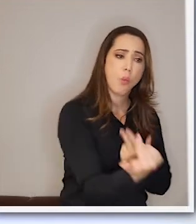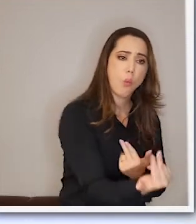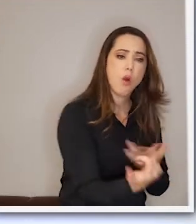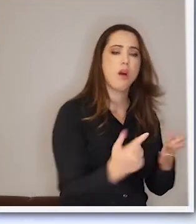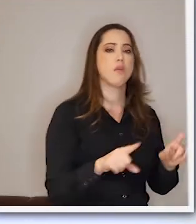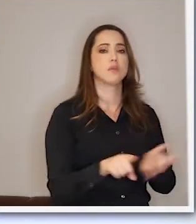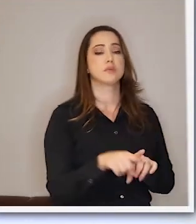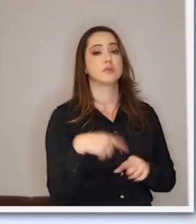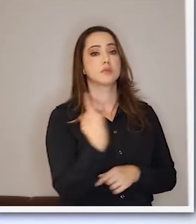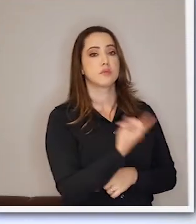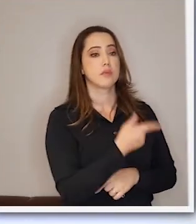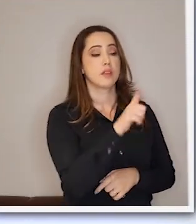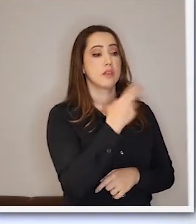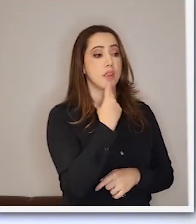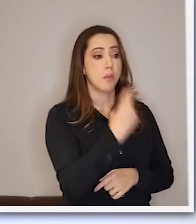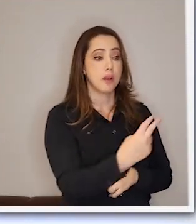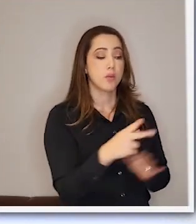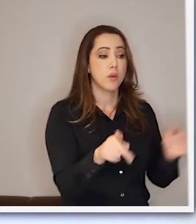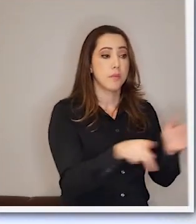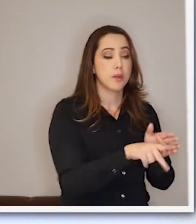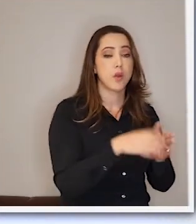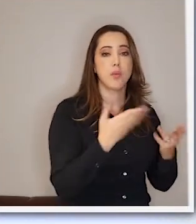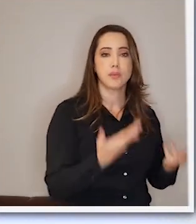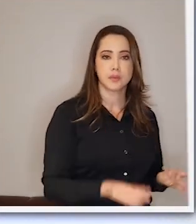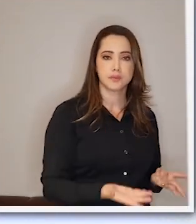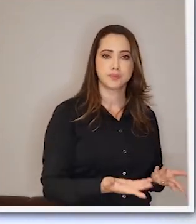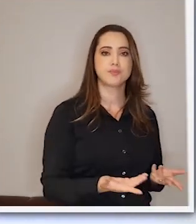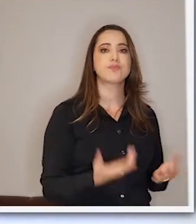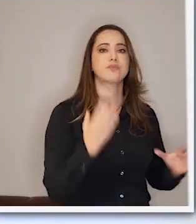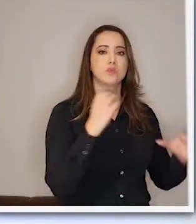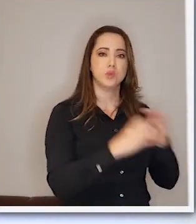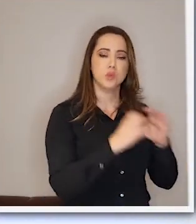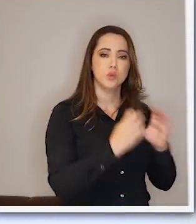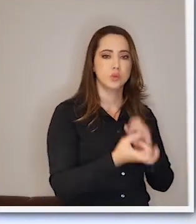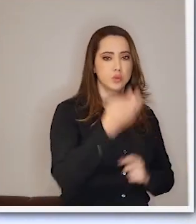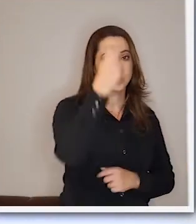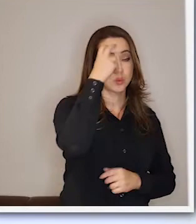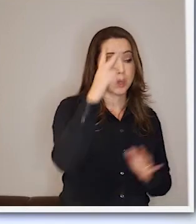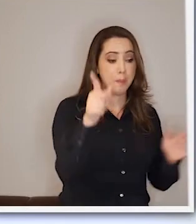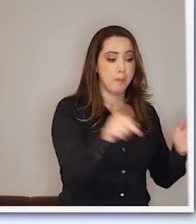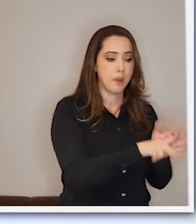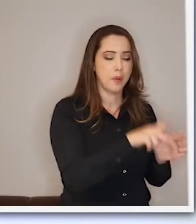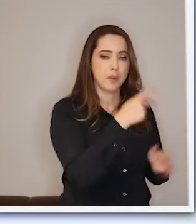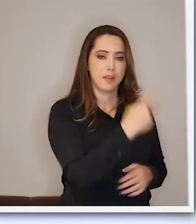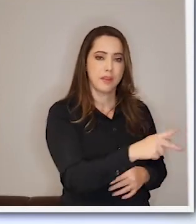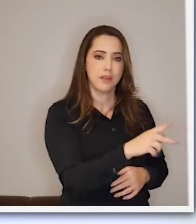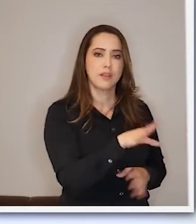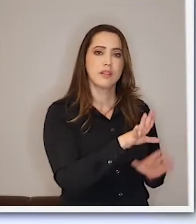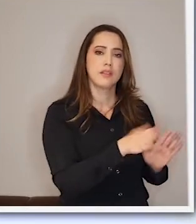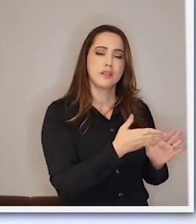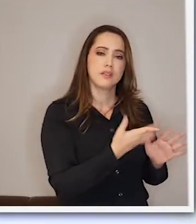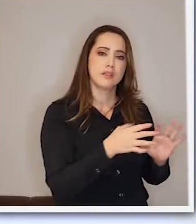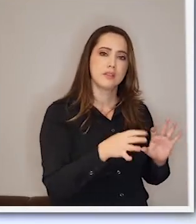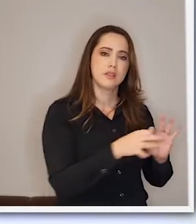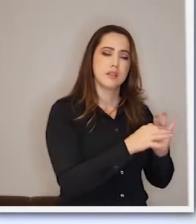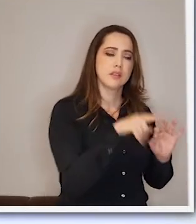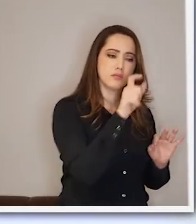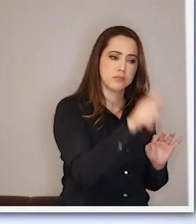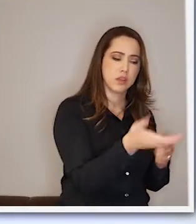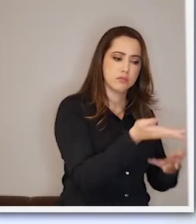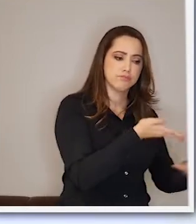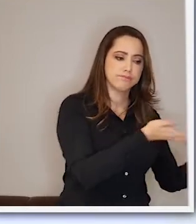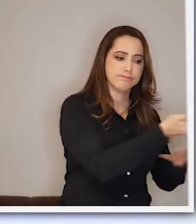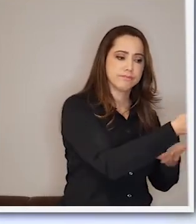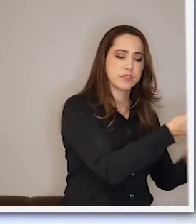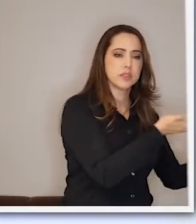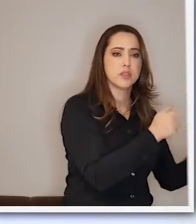como tal. Esse é um cidadão, e é um cidadão pleno, que tem uma língua e que essa língua lhe proporcionou cultura, E